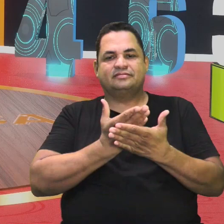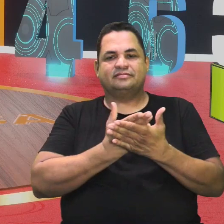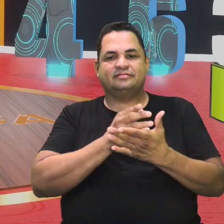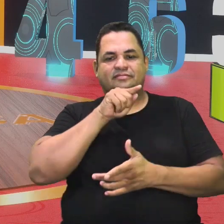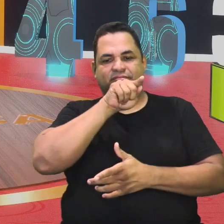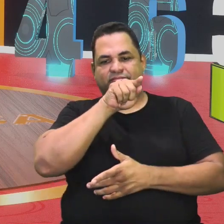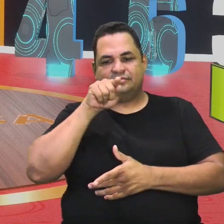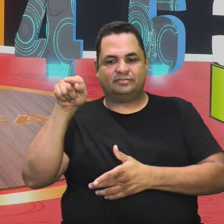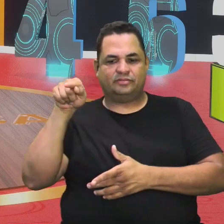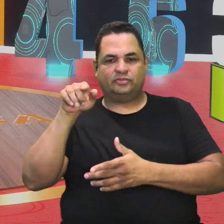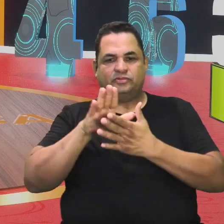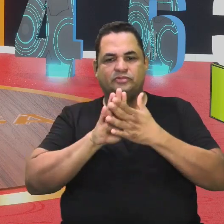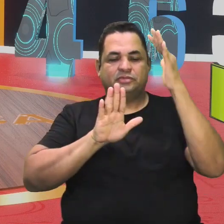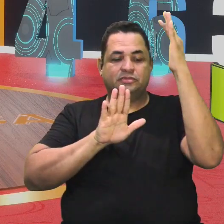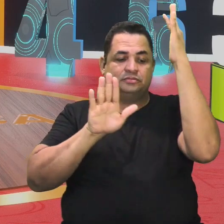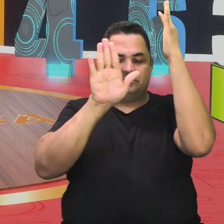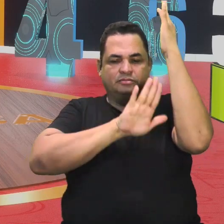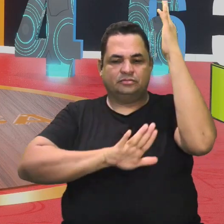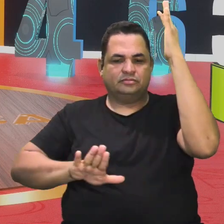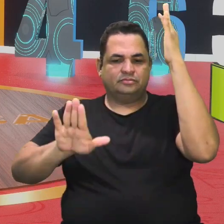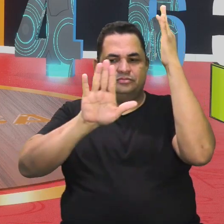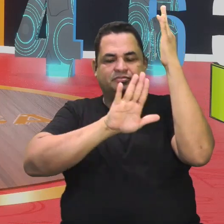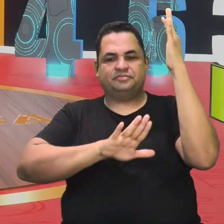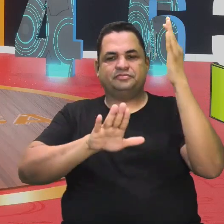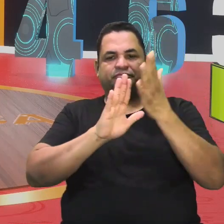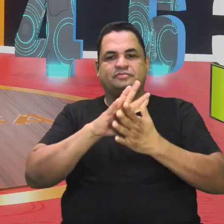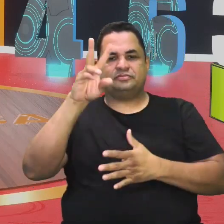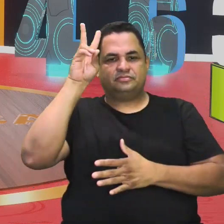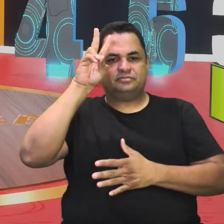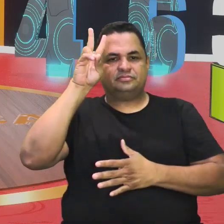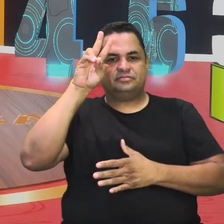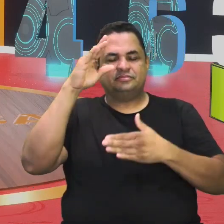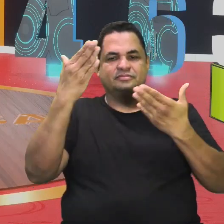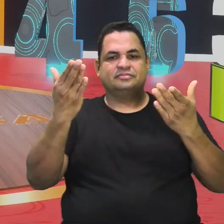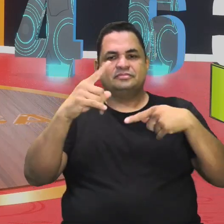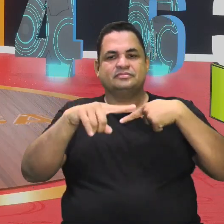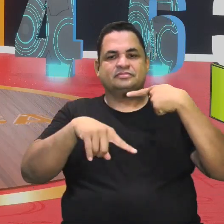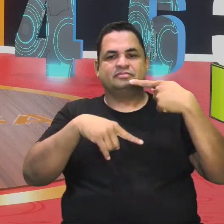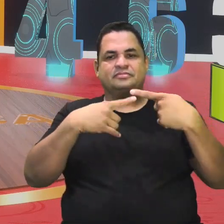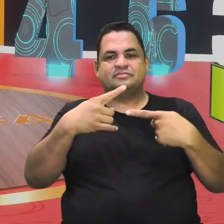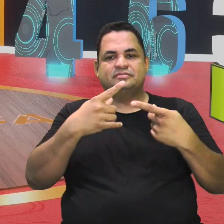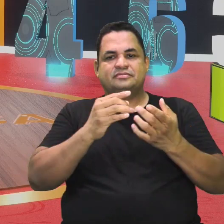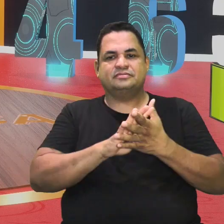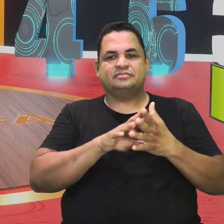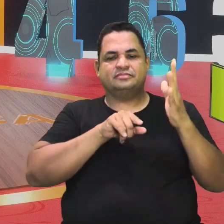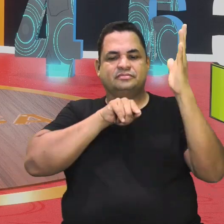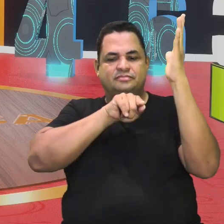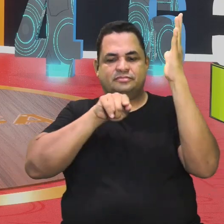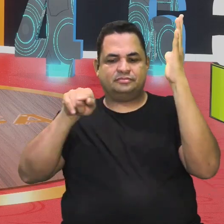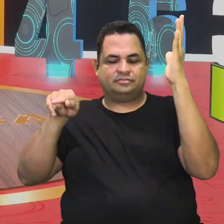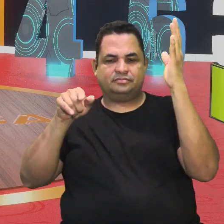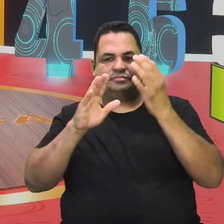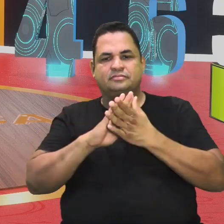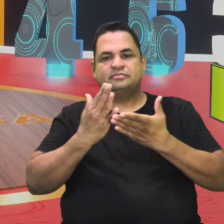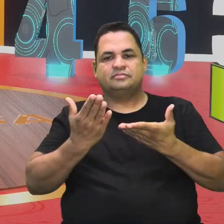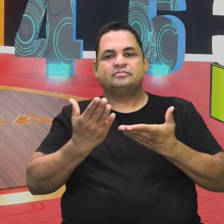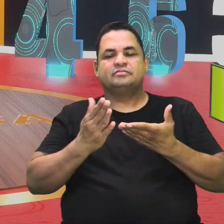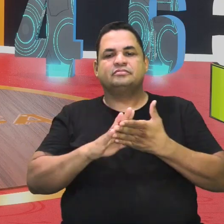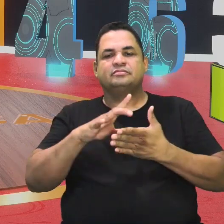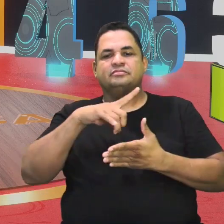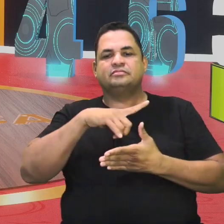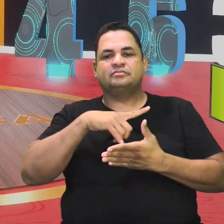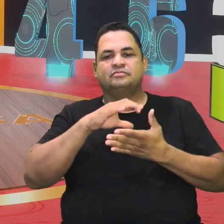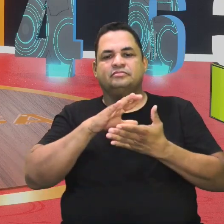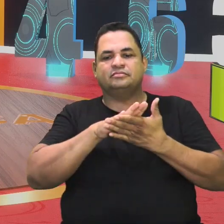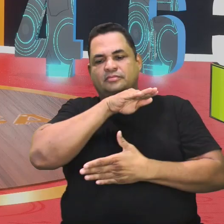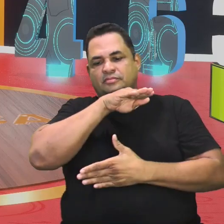o ponto no plano cartesiano, né? Relembramos o plano cartesiano. Depois nós vimos que 2 pontos são suficientes para que tenhamos